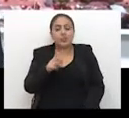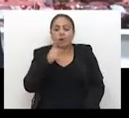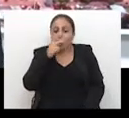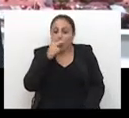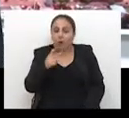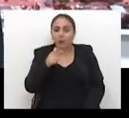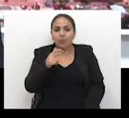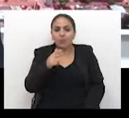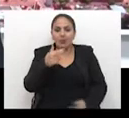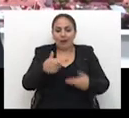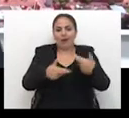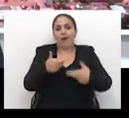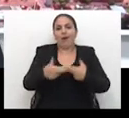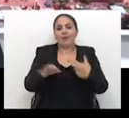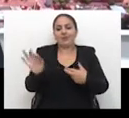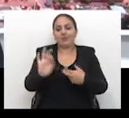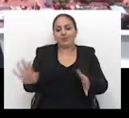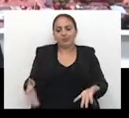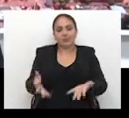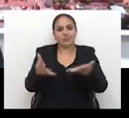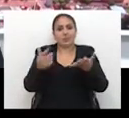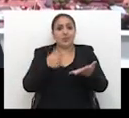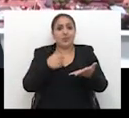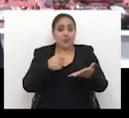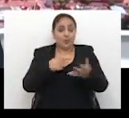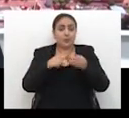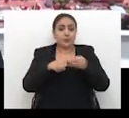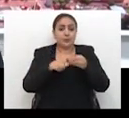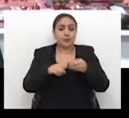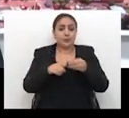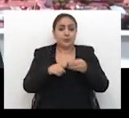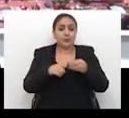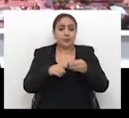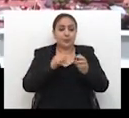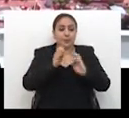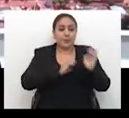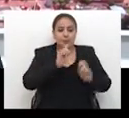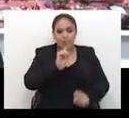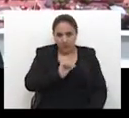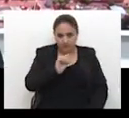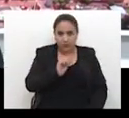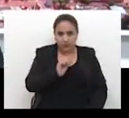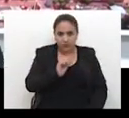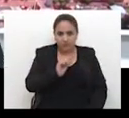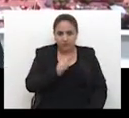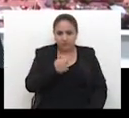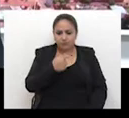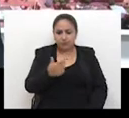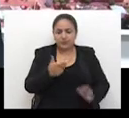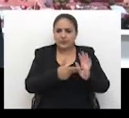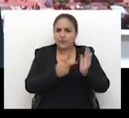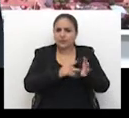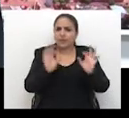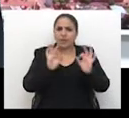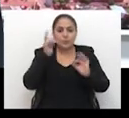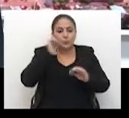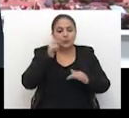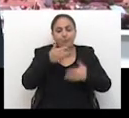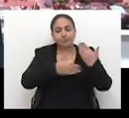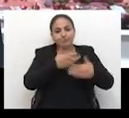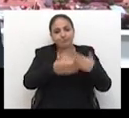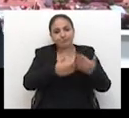isso como uma guerra pra gente a gente não é muito incentivado eu principalmente com um pequeno empresário não tem muito sentido pra